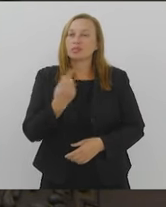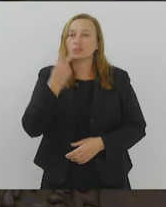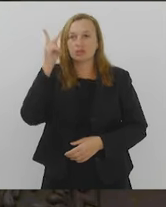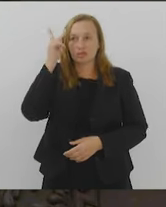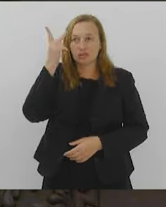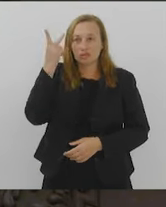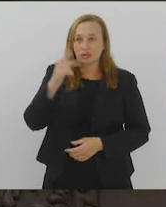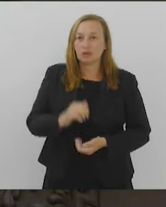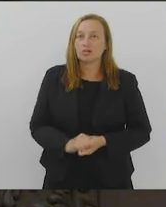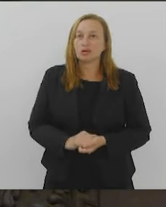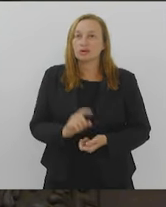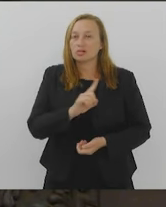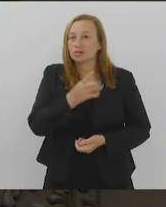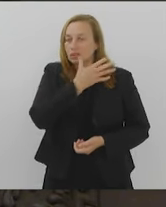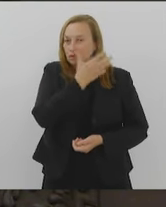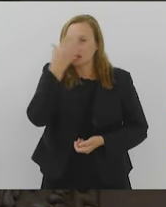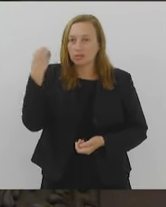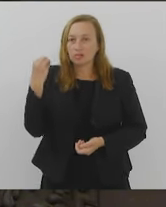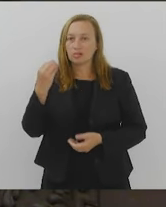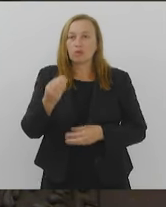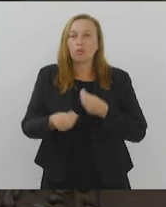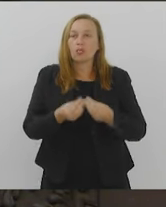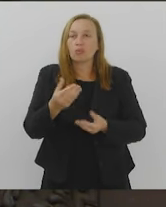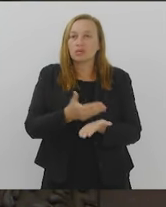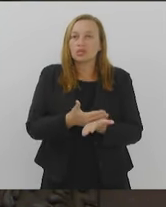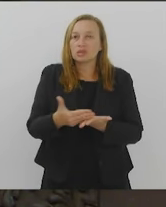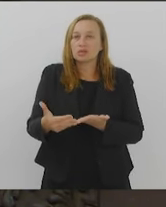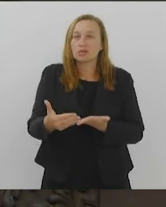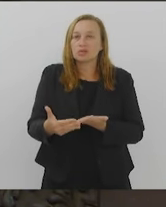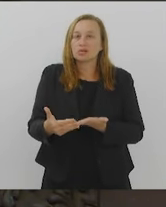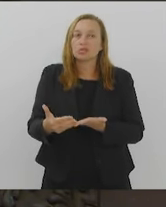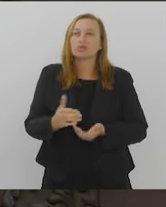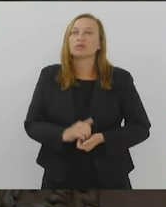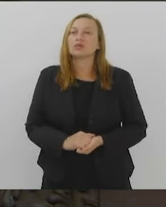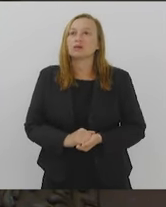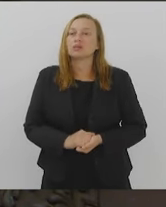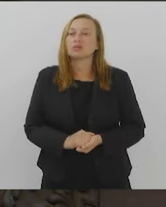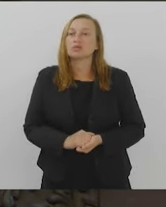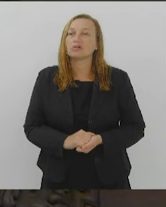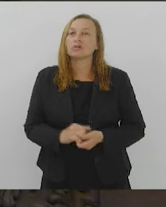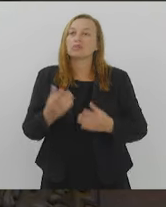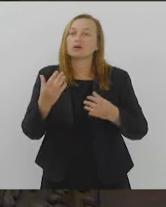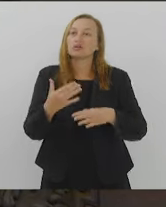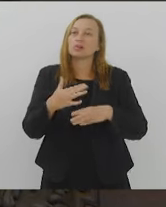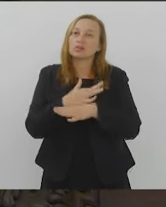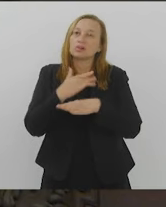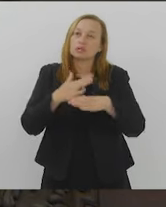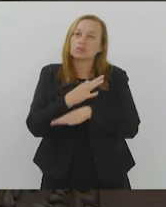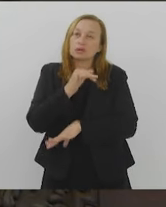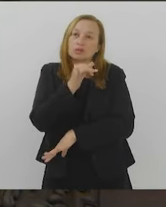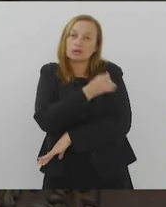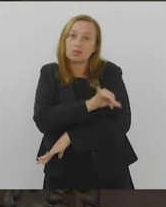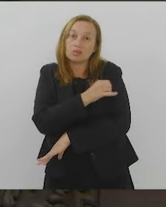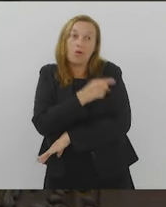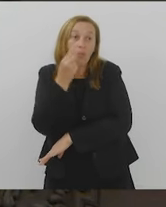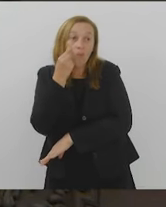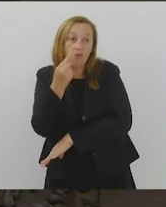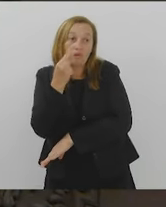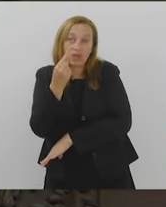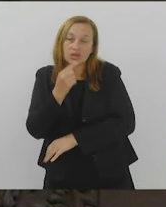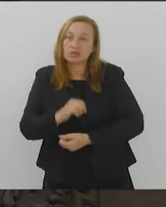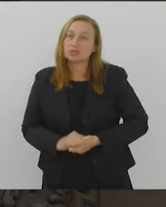não se esqueçam de como foram os nossos começos e a cidade do Rio de Janeiro veja a céu aberto